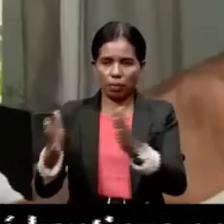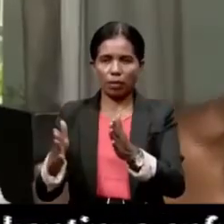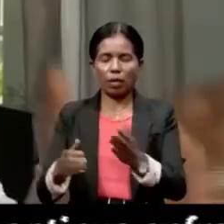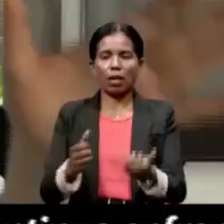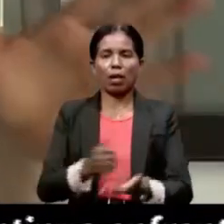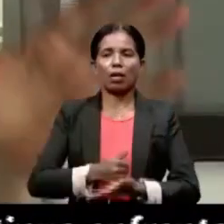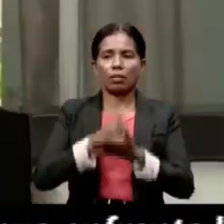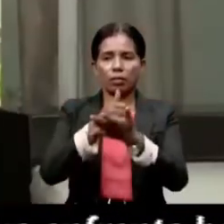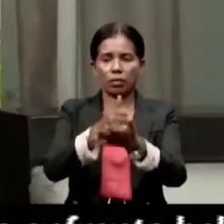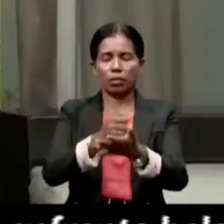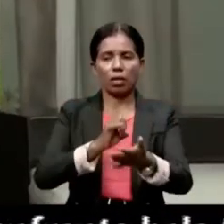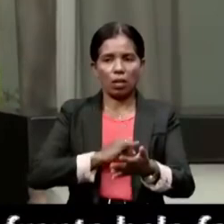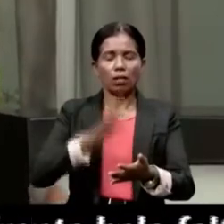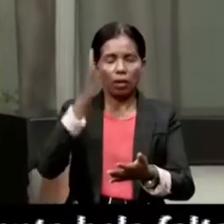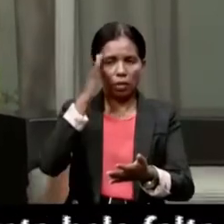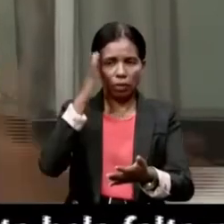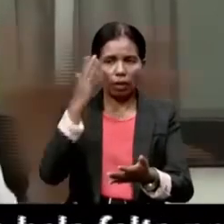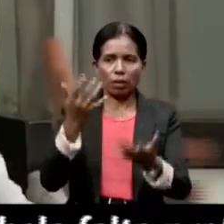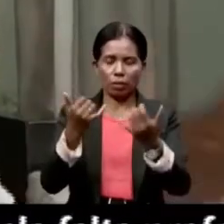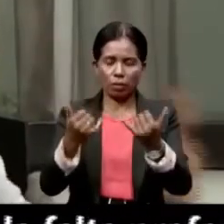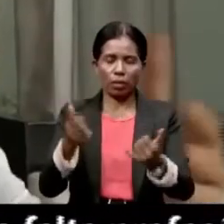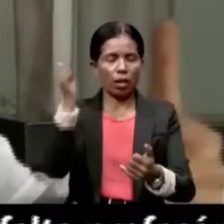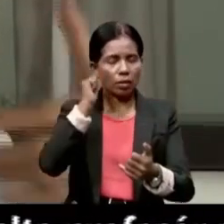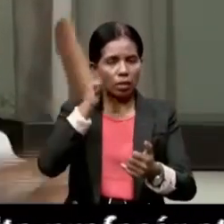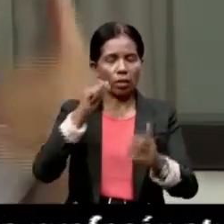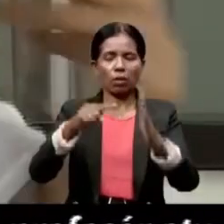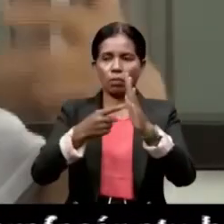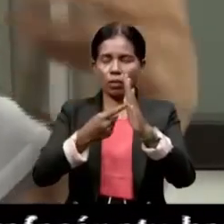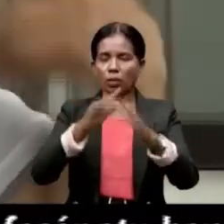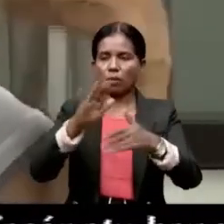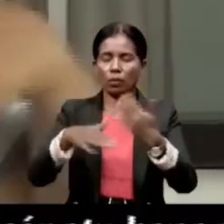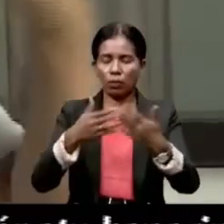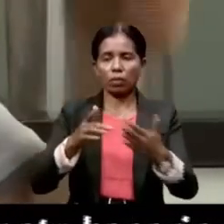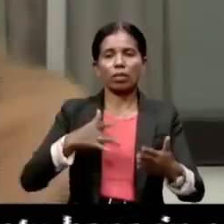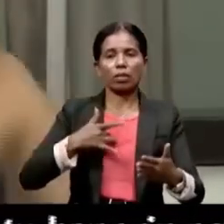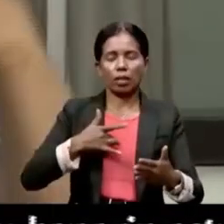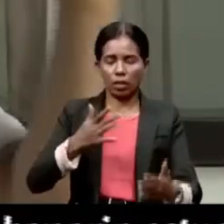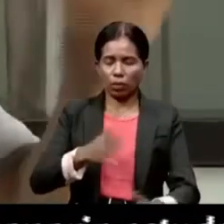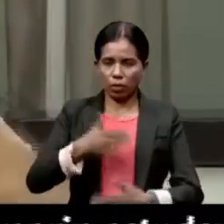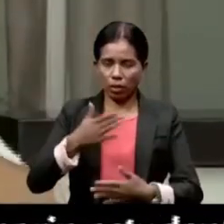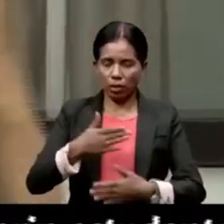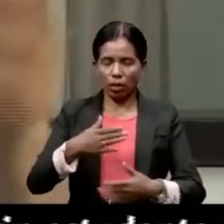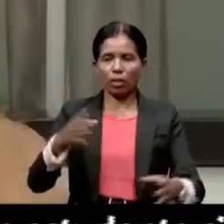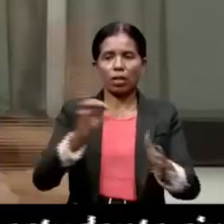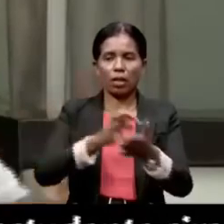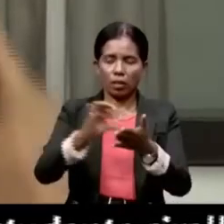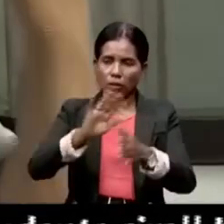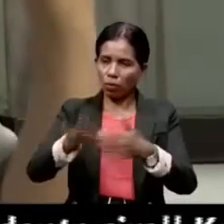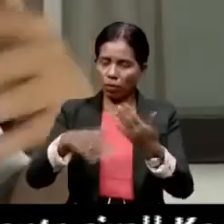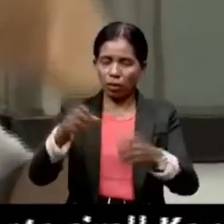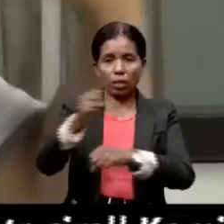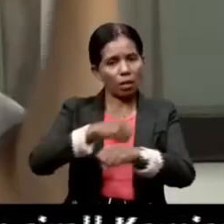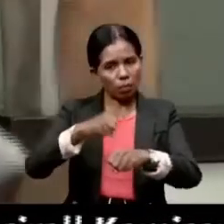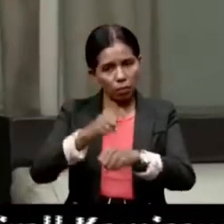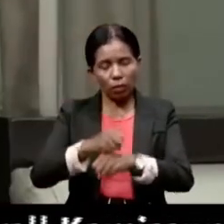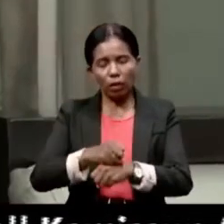apoio hawa nois agora ASEAN comeza hututu antusiasmo tuona ne san Singapura sira selu comeza